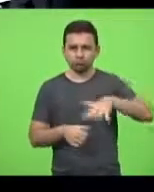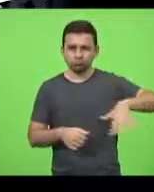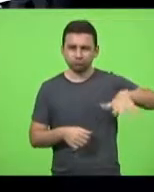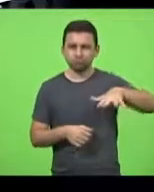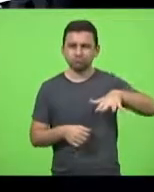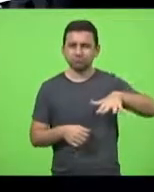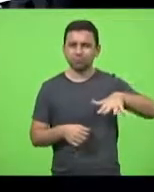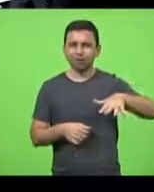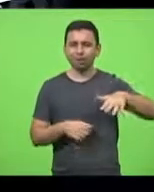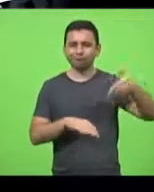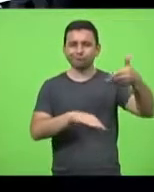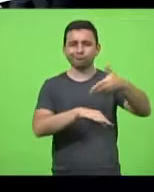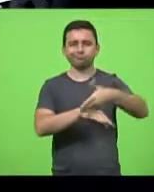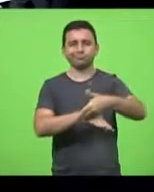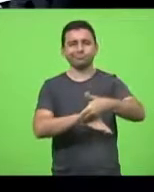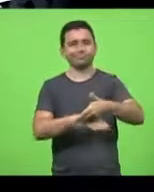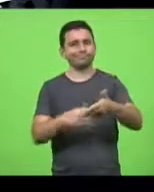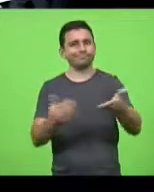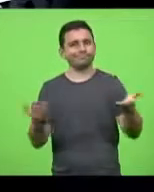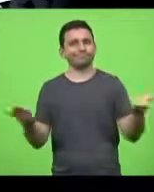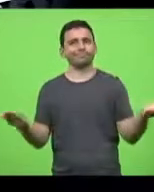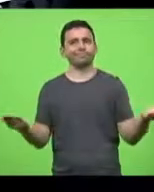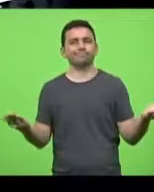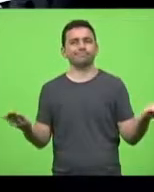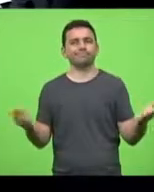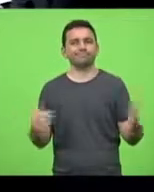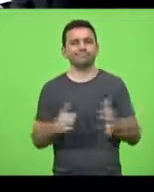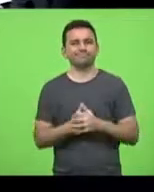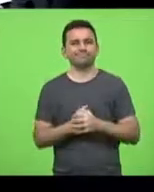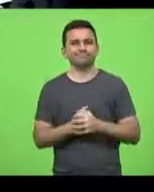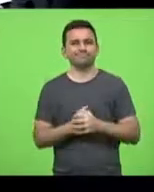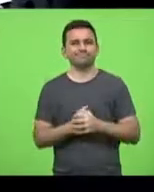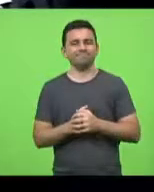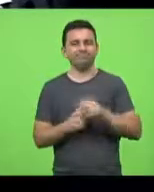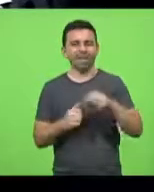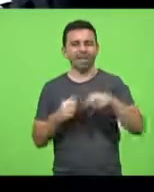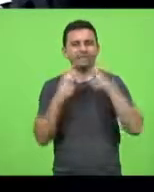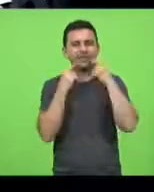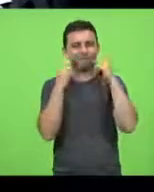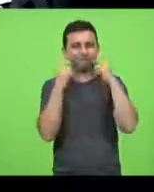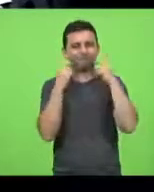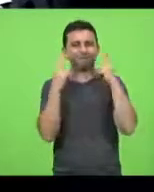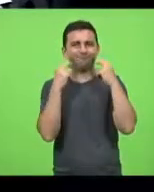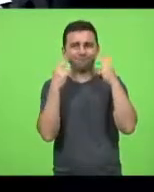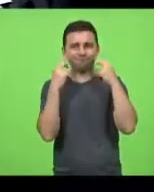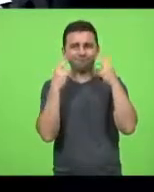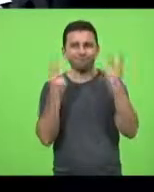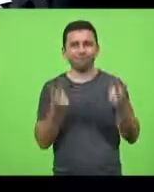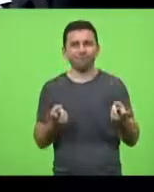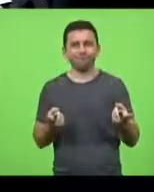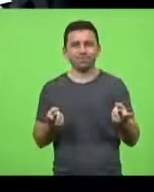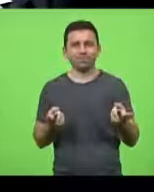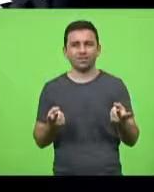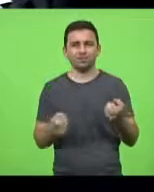situação, numa situação deveras constrangedora.